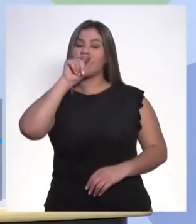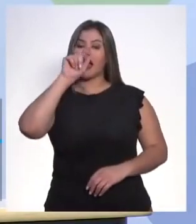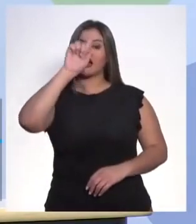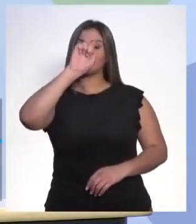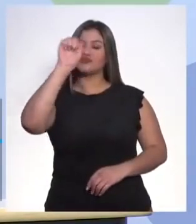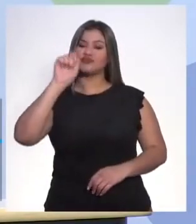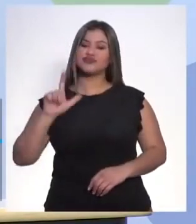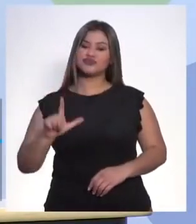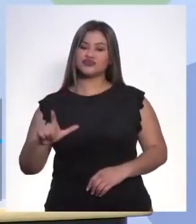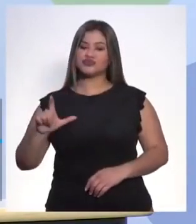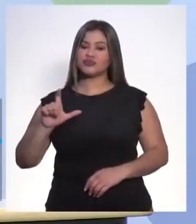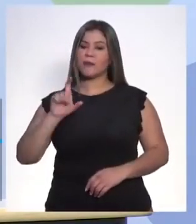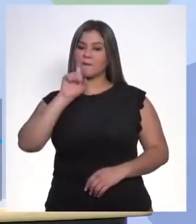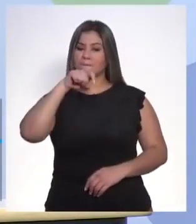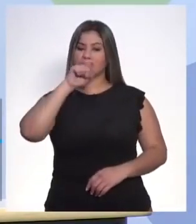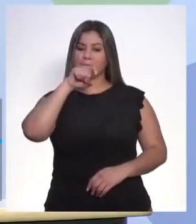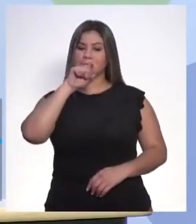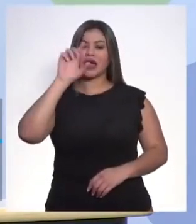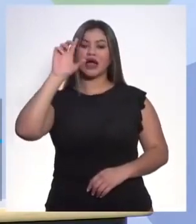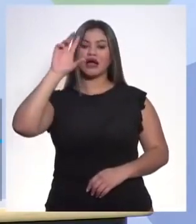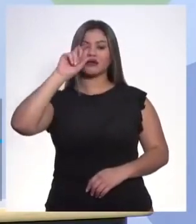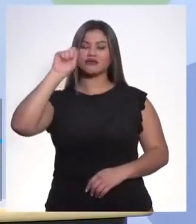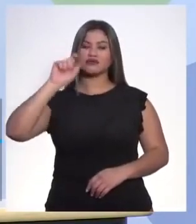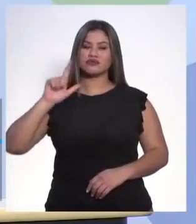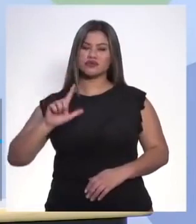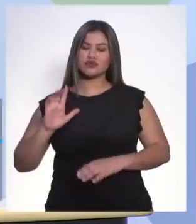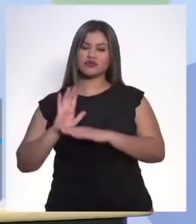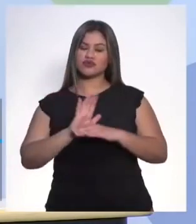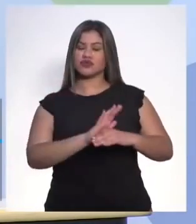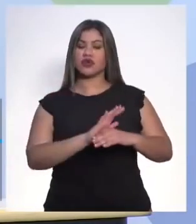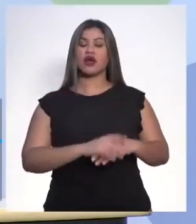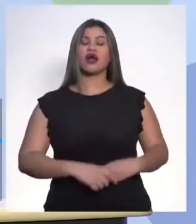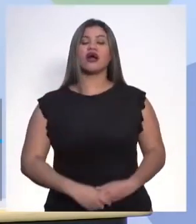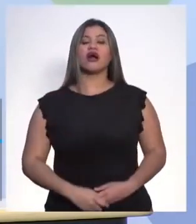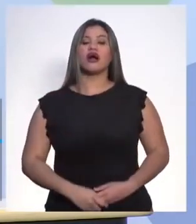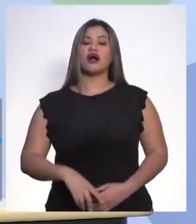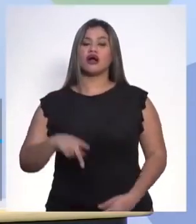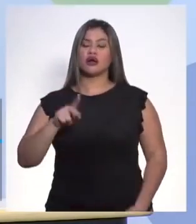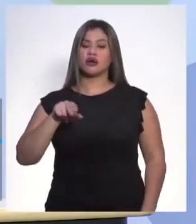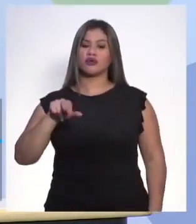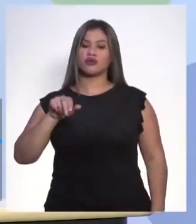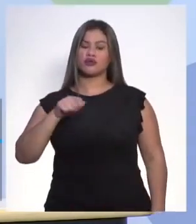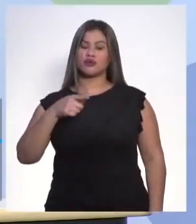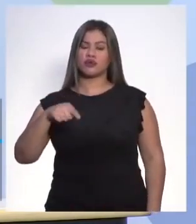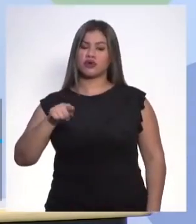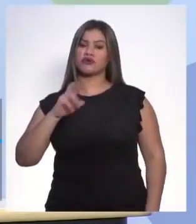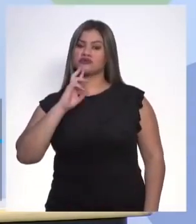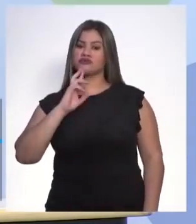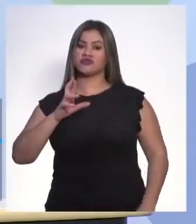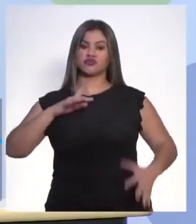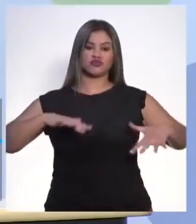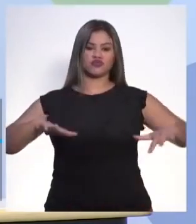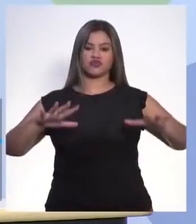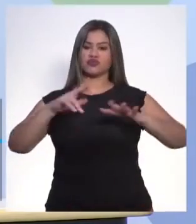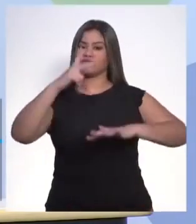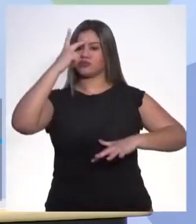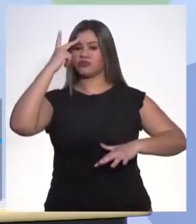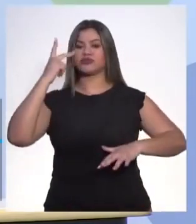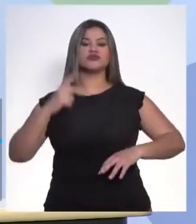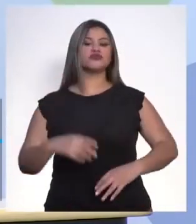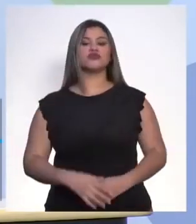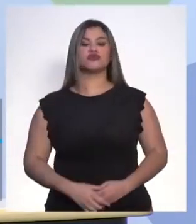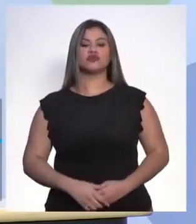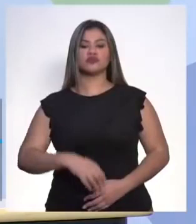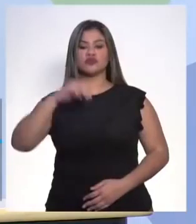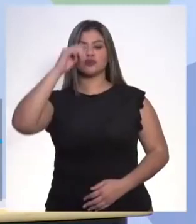azuis. O Cauã, da Pro Daiane, colocou para todos os públicos. Da Pro Patrícia, a Ana Clara respondeu